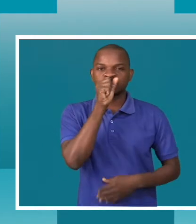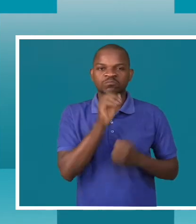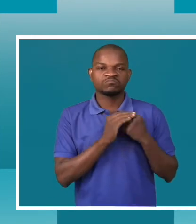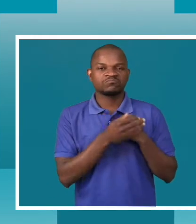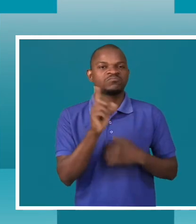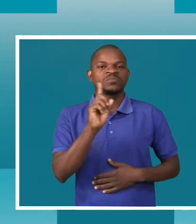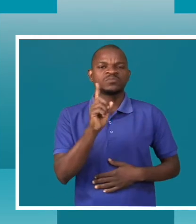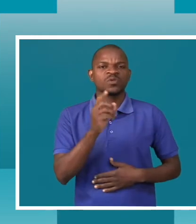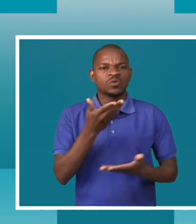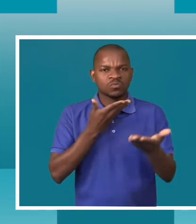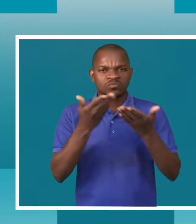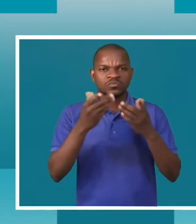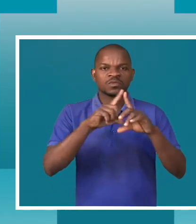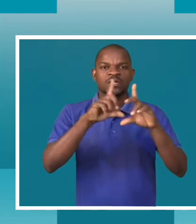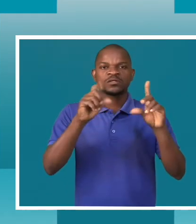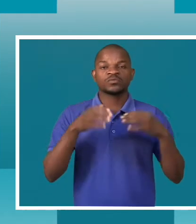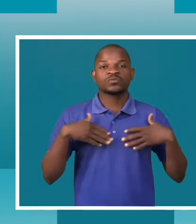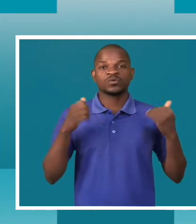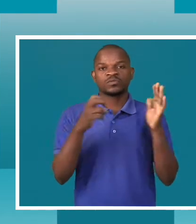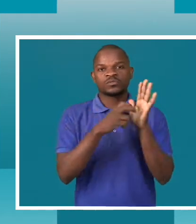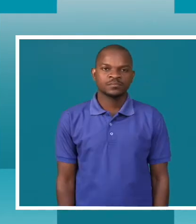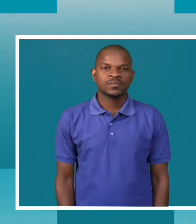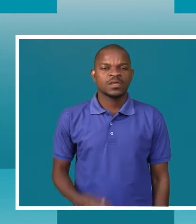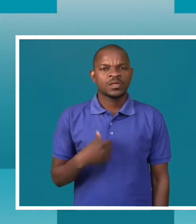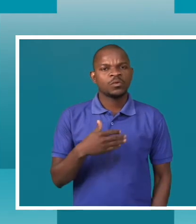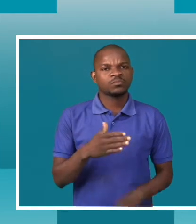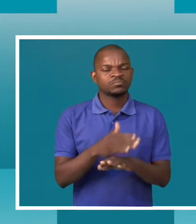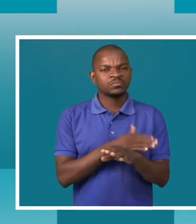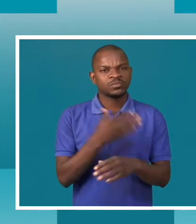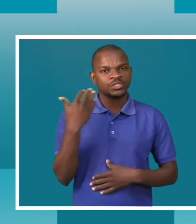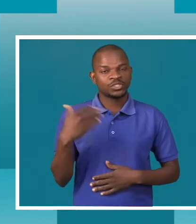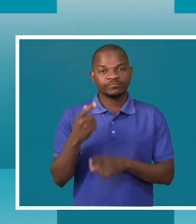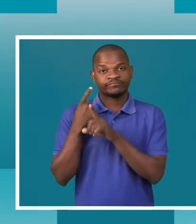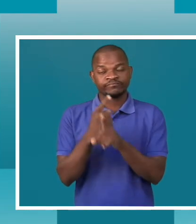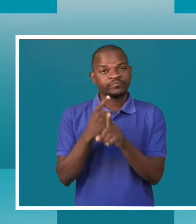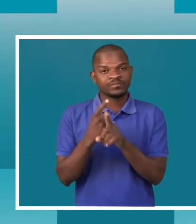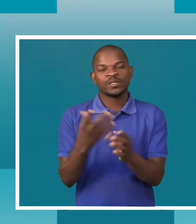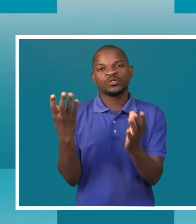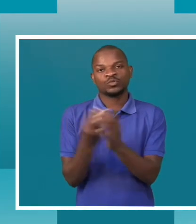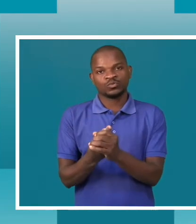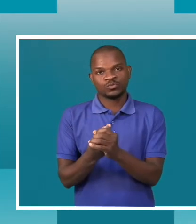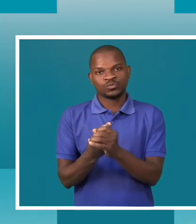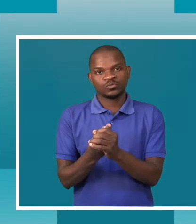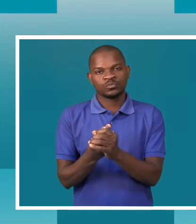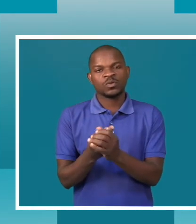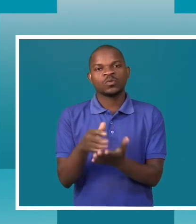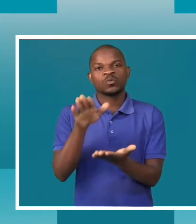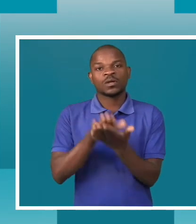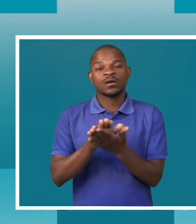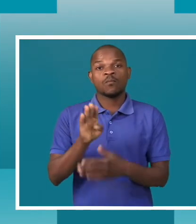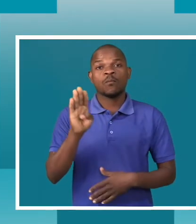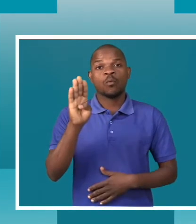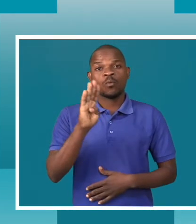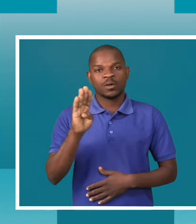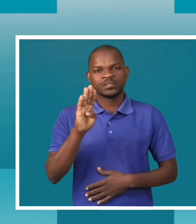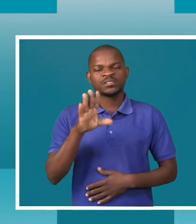conversa para nós sobre a saúde reprodutiva e sexual. Eu já participei em uma das atividades dele, que foi em Boane, em uma